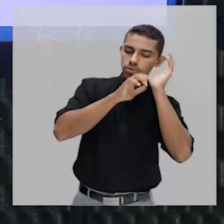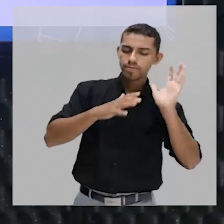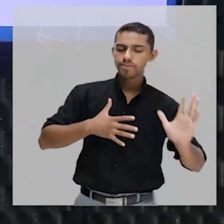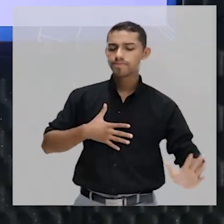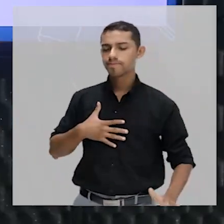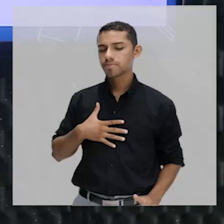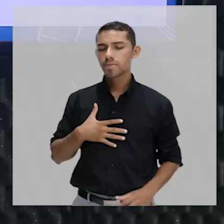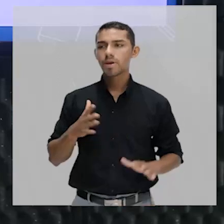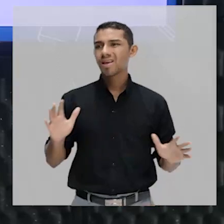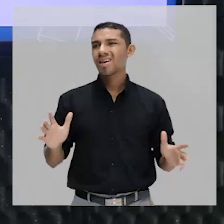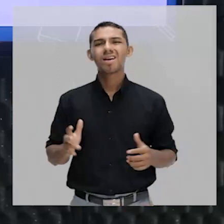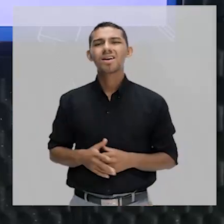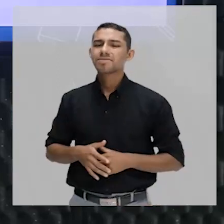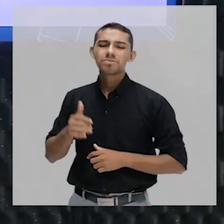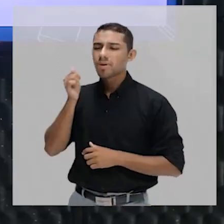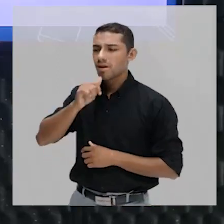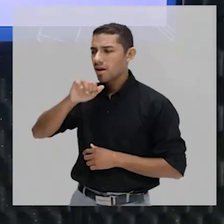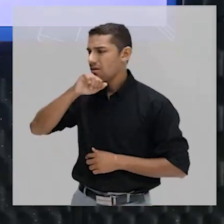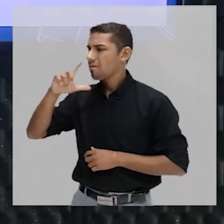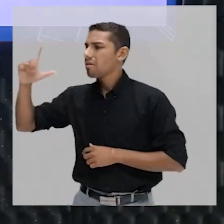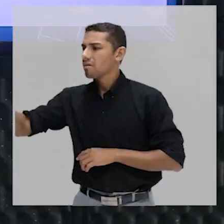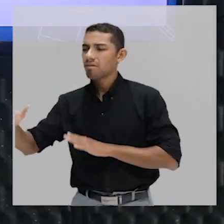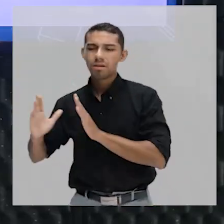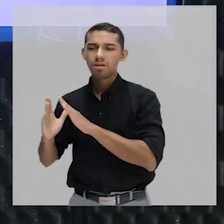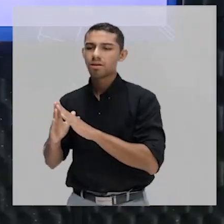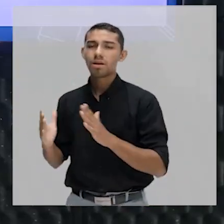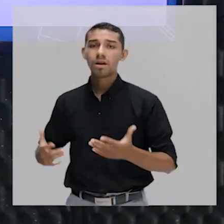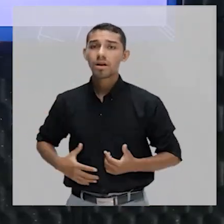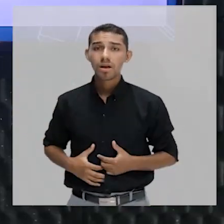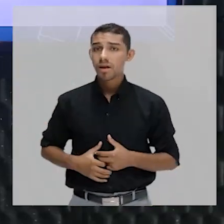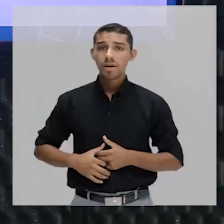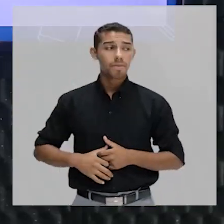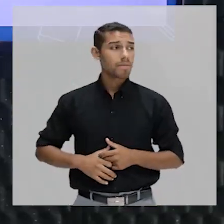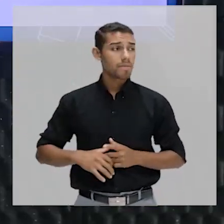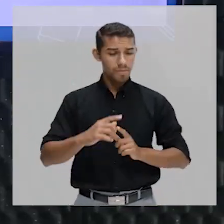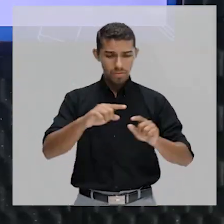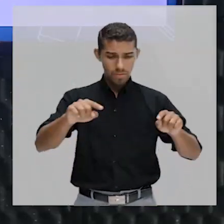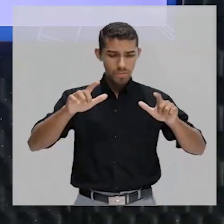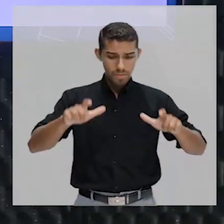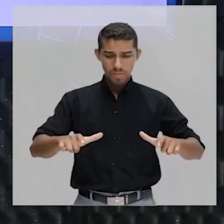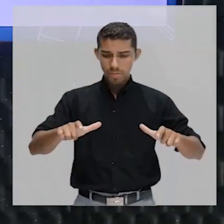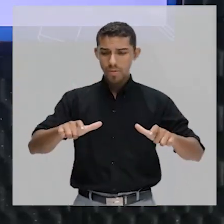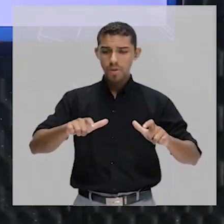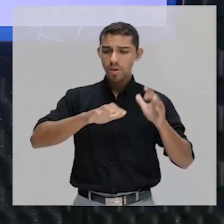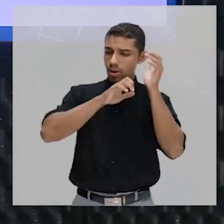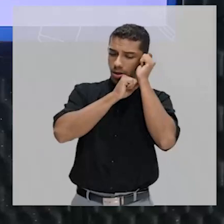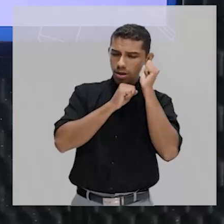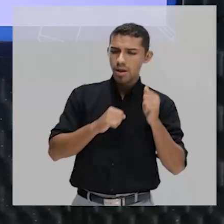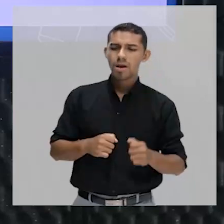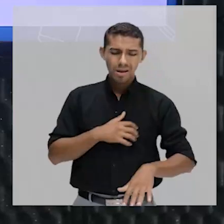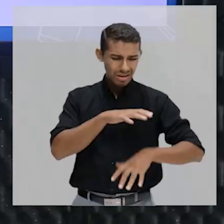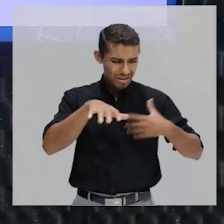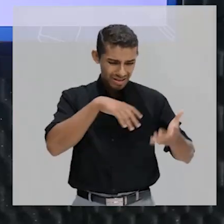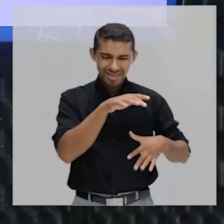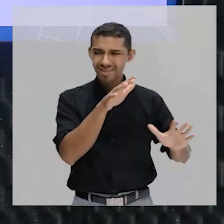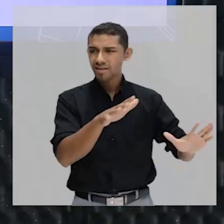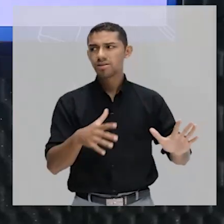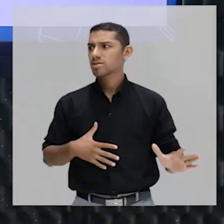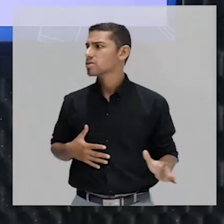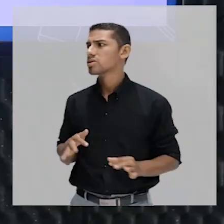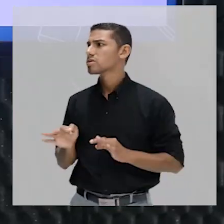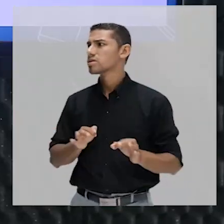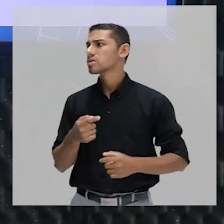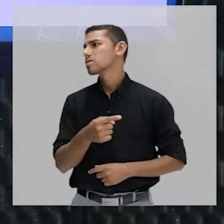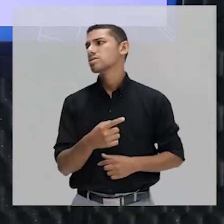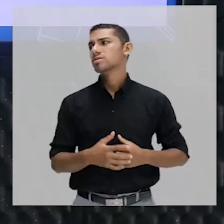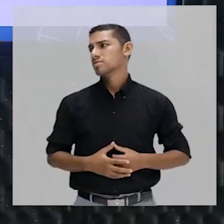cara, mamãe, eu saí de casa, mamãe chegou, meu quarto estava todo bagunçado. E que bagunçado, menino? Eu arrumei esse quarto. Mãe,